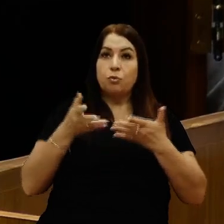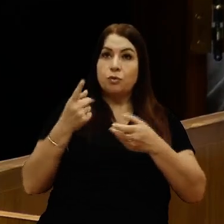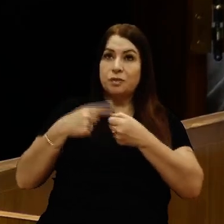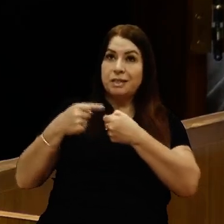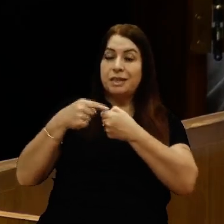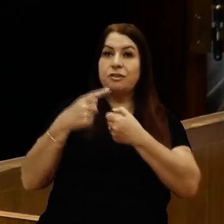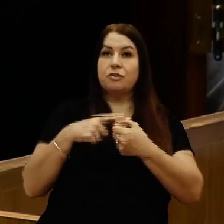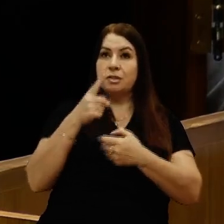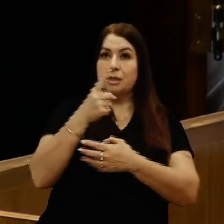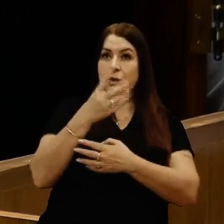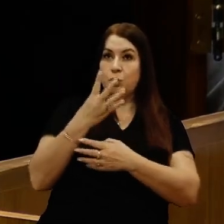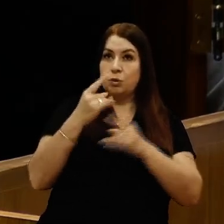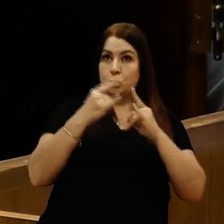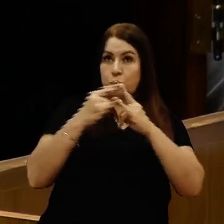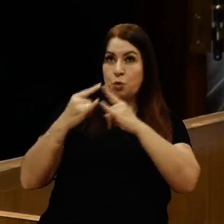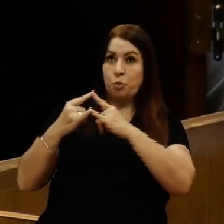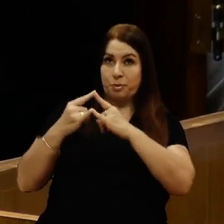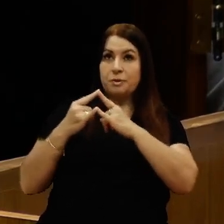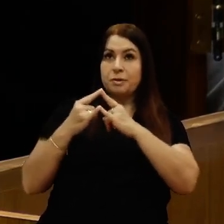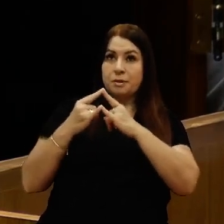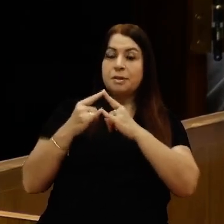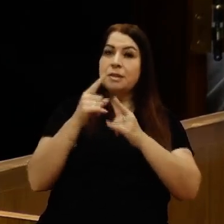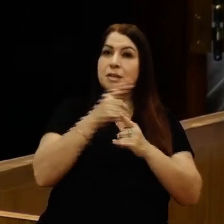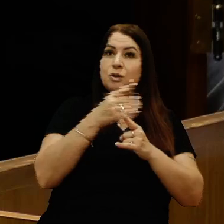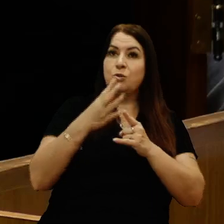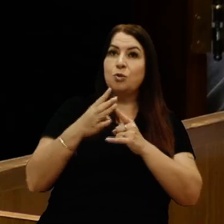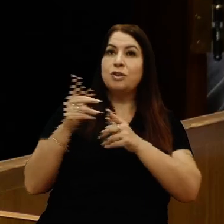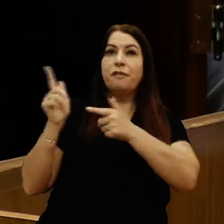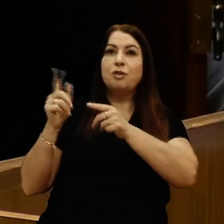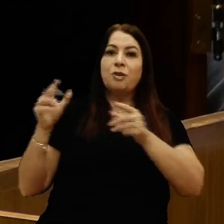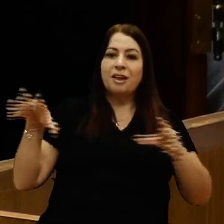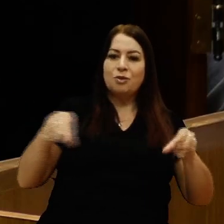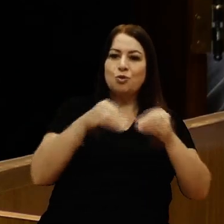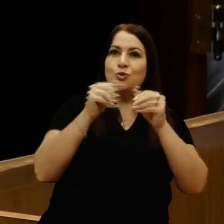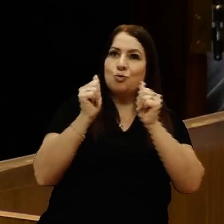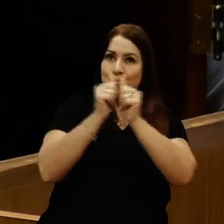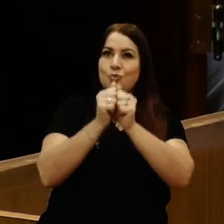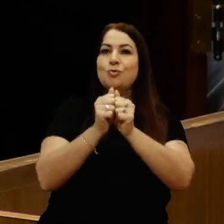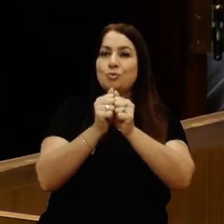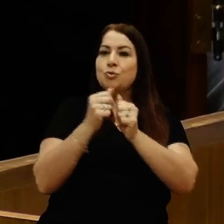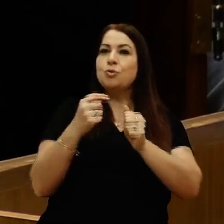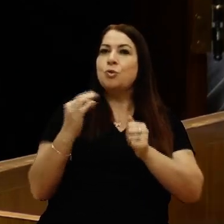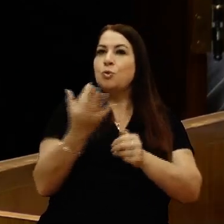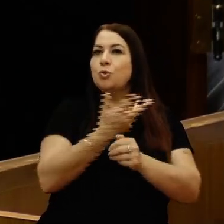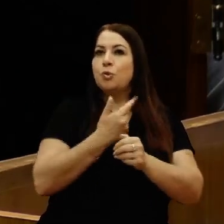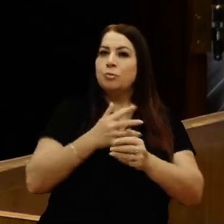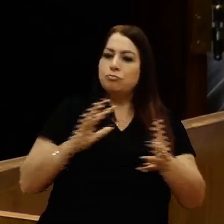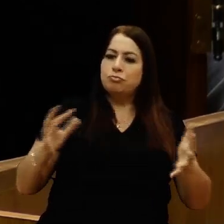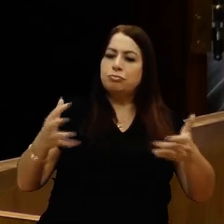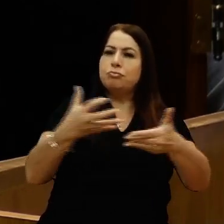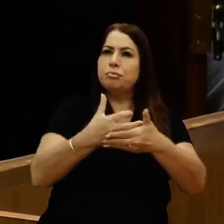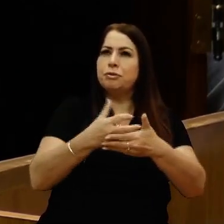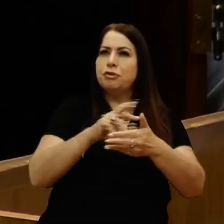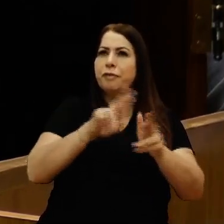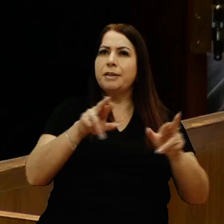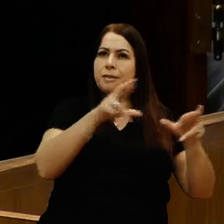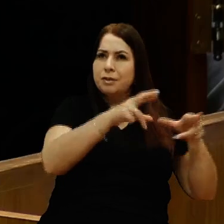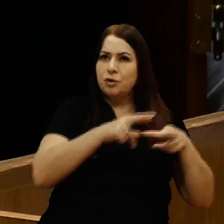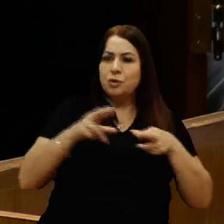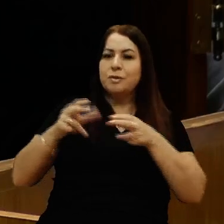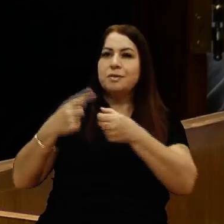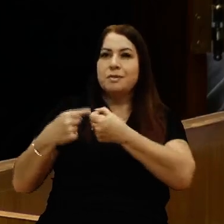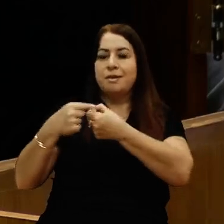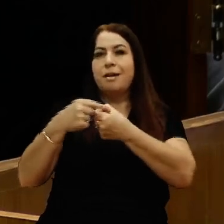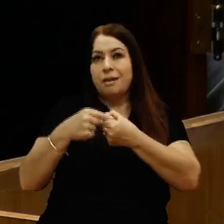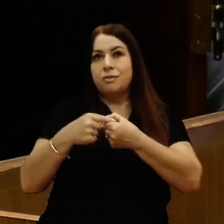nós temos aí 14 clubes de desbravadores e 14 clubes de aventureiros também, todos abrangendo aí diversas regiões da cidade.